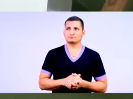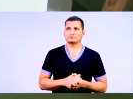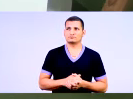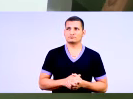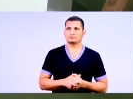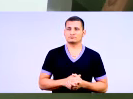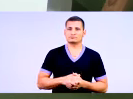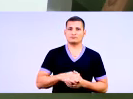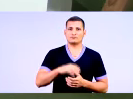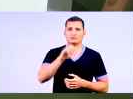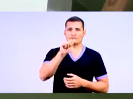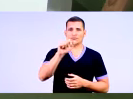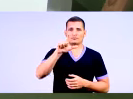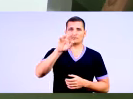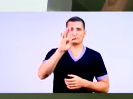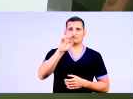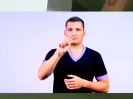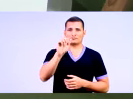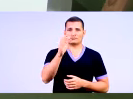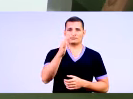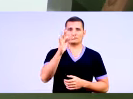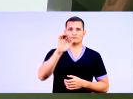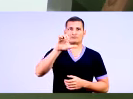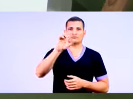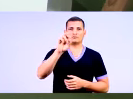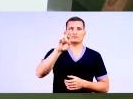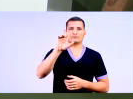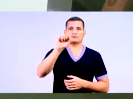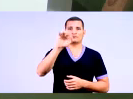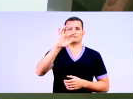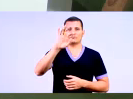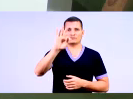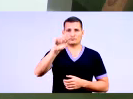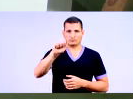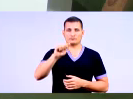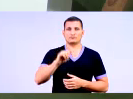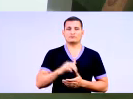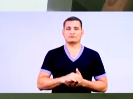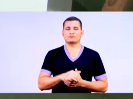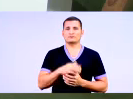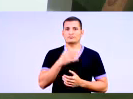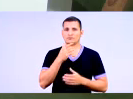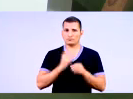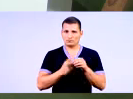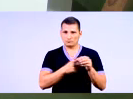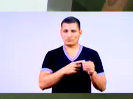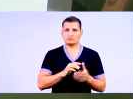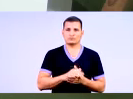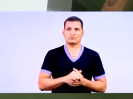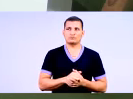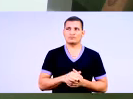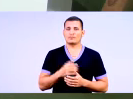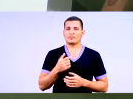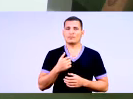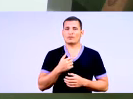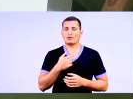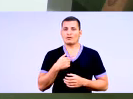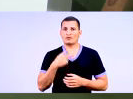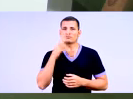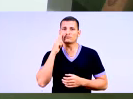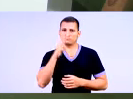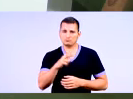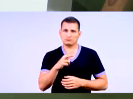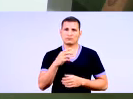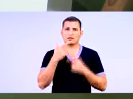de Alta Floresta, o Erickson Alves Anete. Ele está dizendo, palavras dele: "Tô vendo que essa linguagem